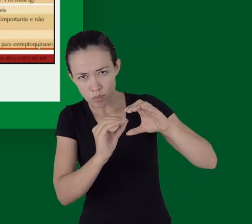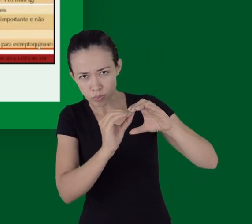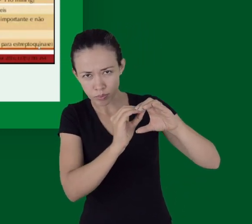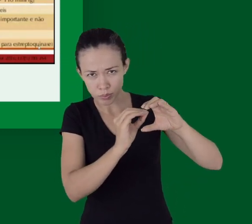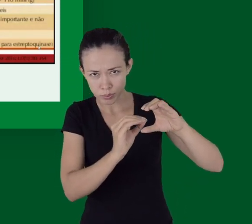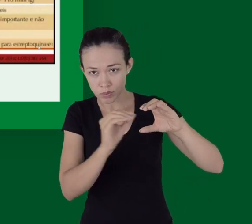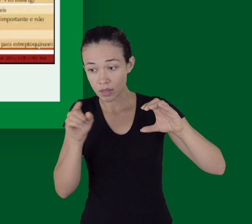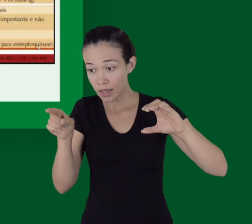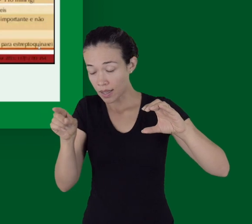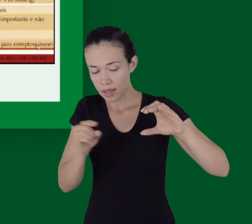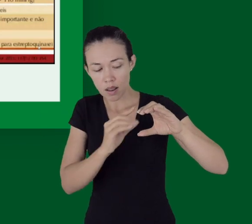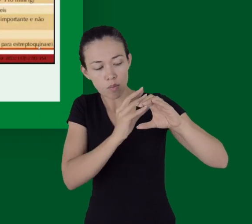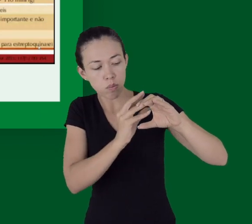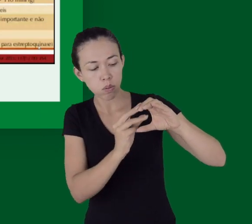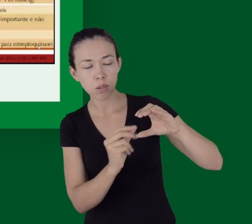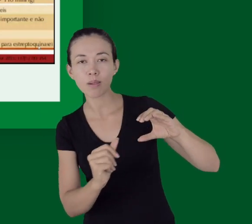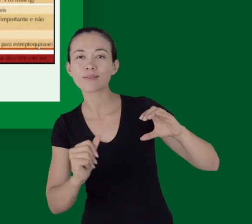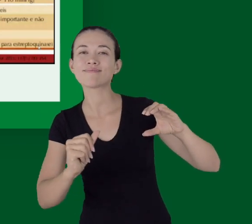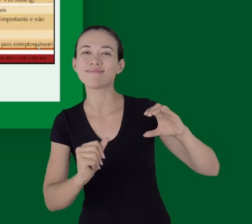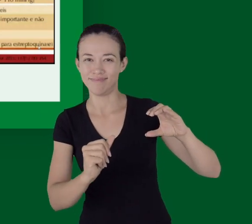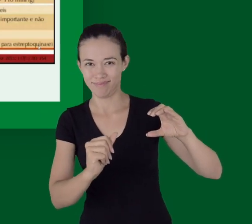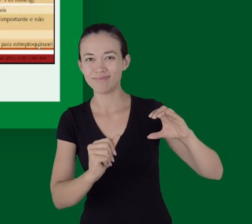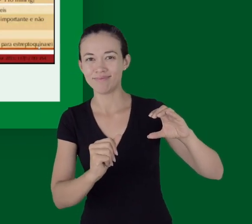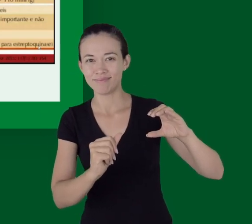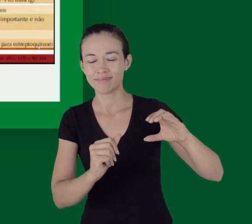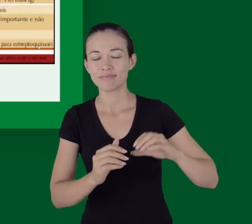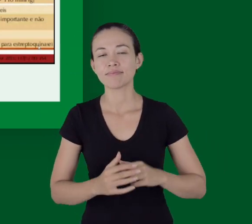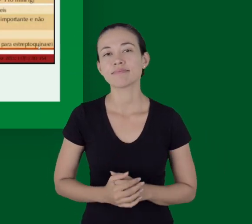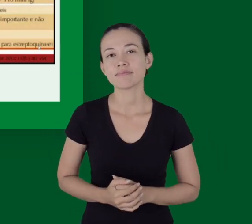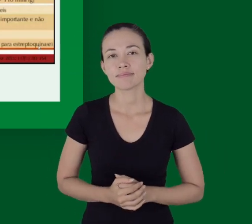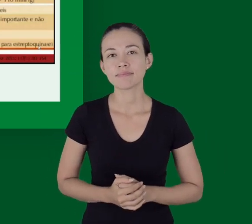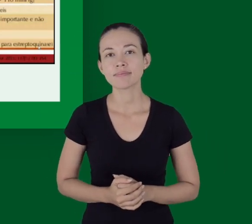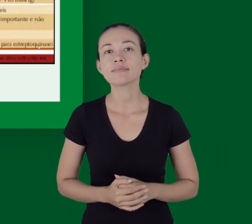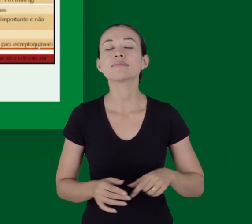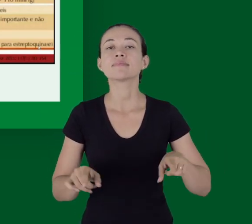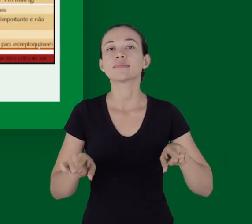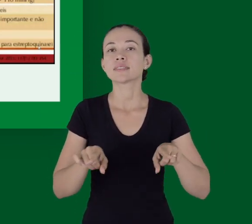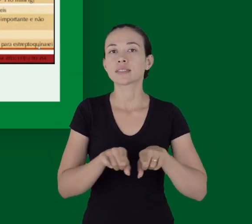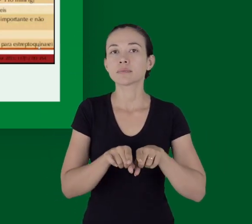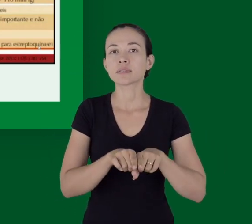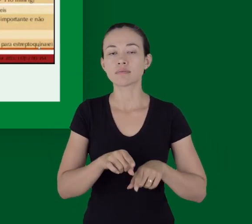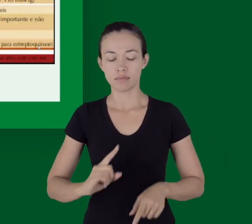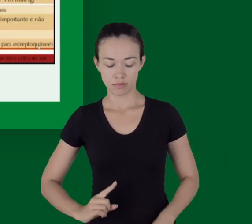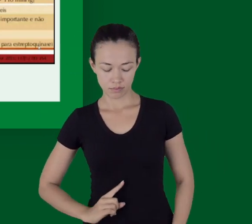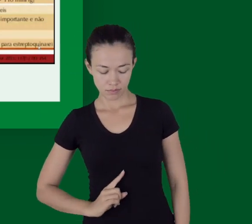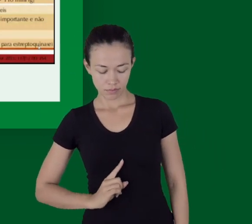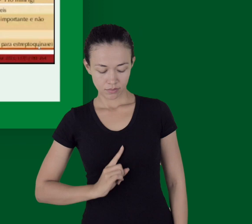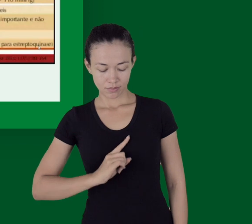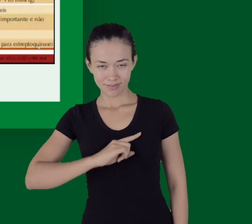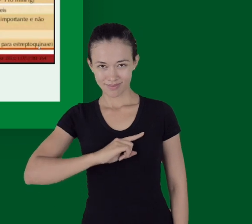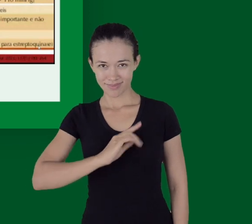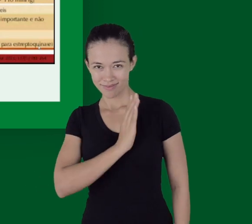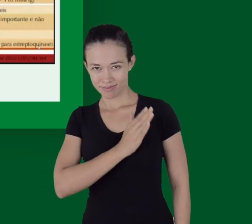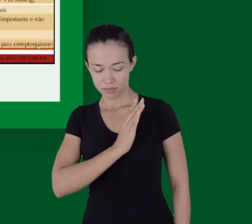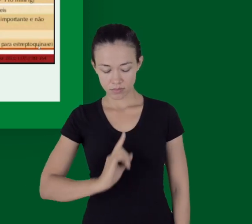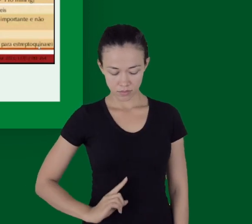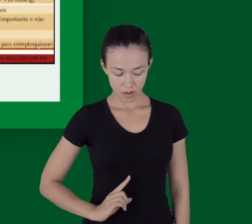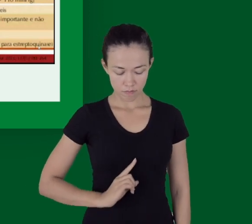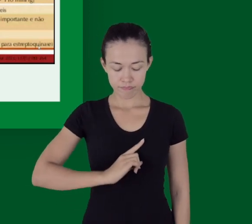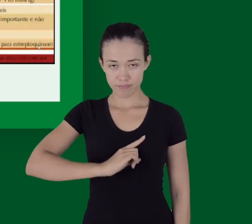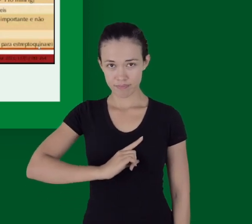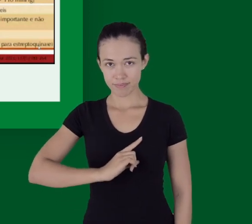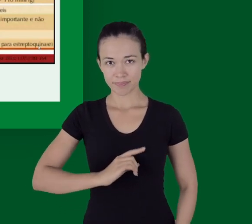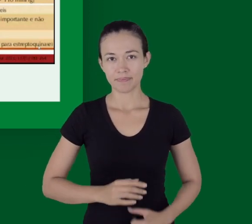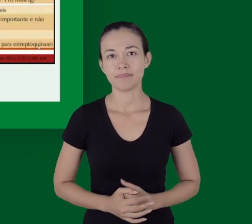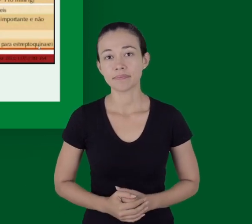formado, e a intervenção coronária percutânea, que é a angioplastia, certo? O paciente que vai precisar fazer